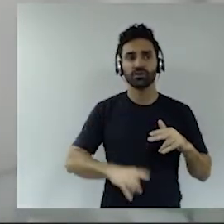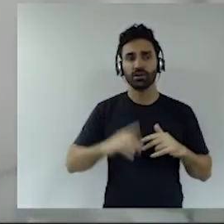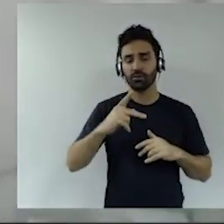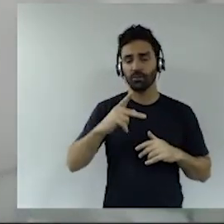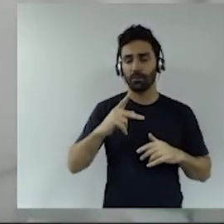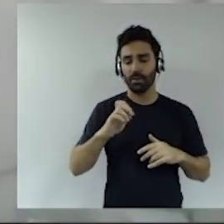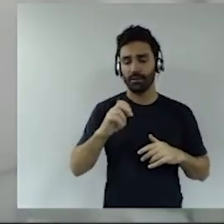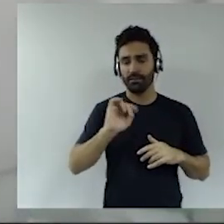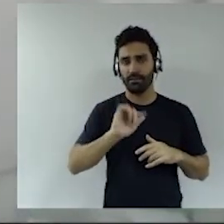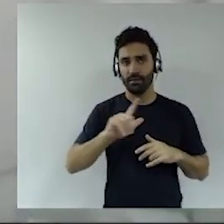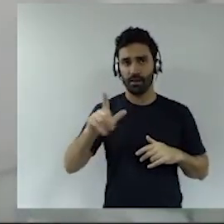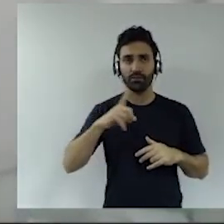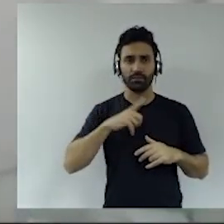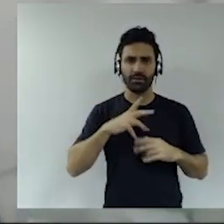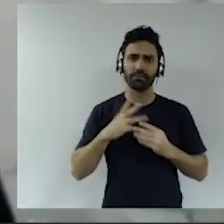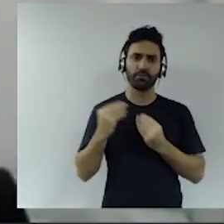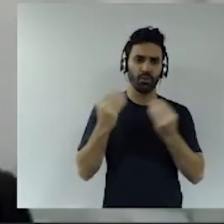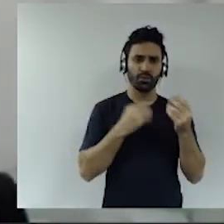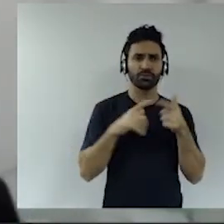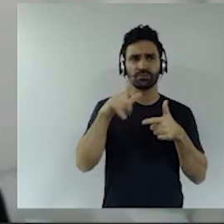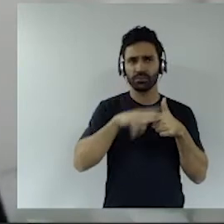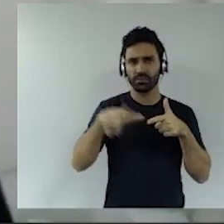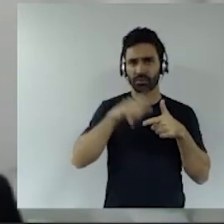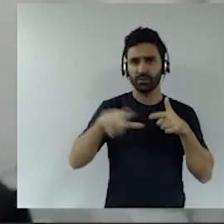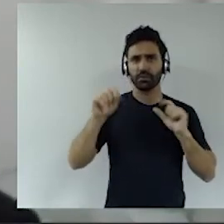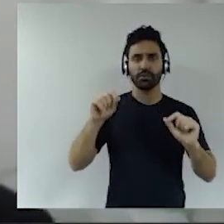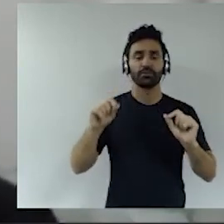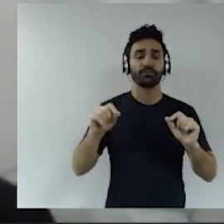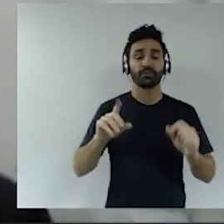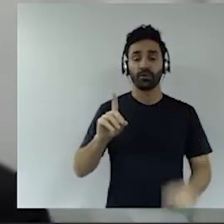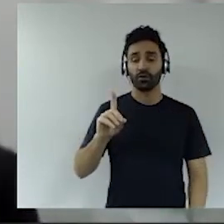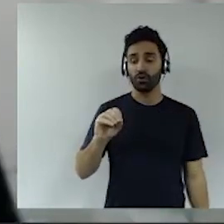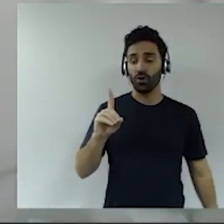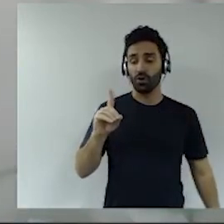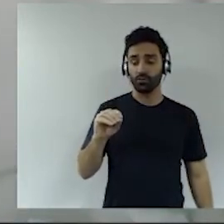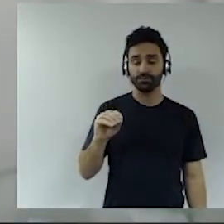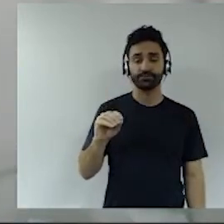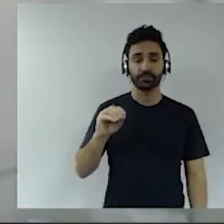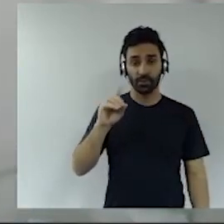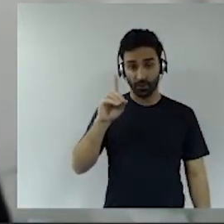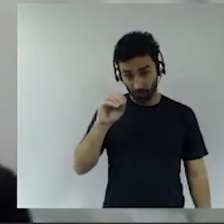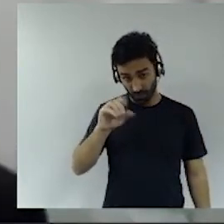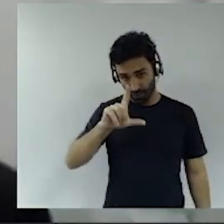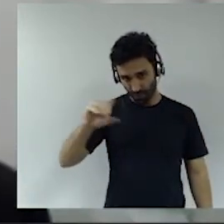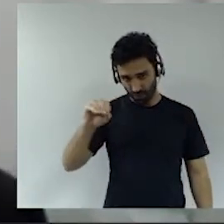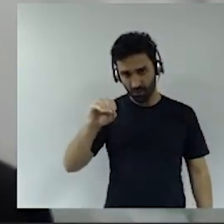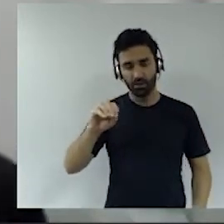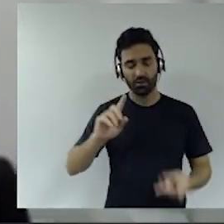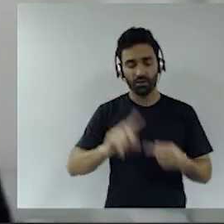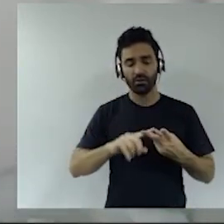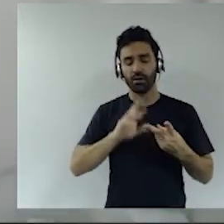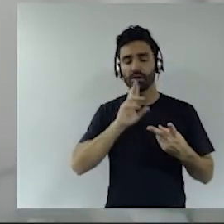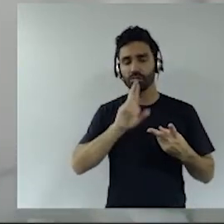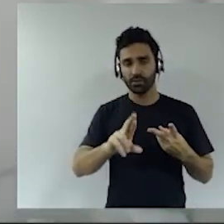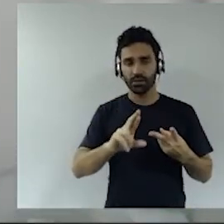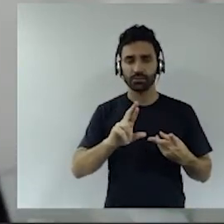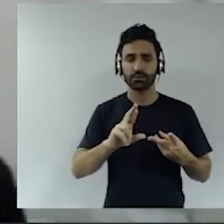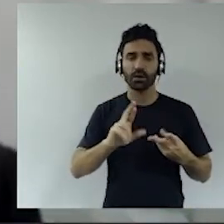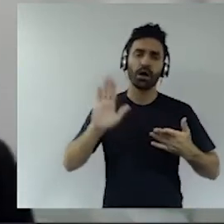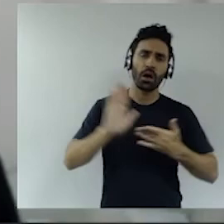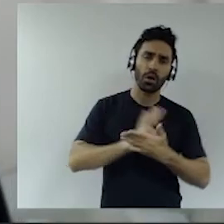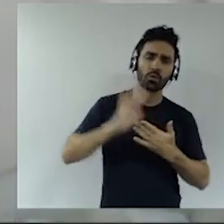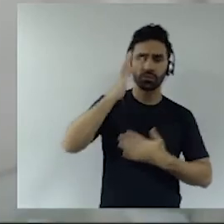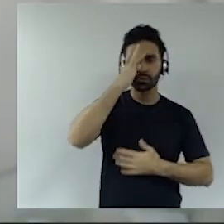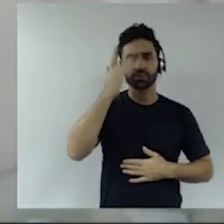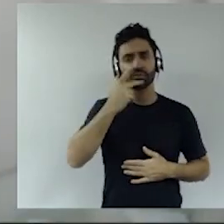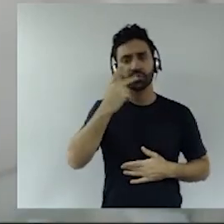logo grandes problemas. O problema do dolo, o problema do resultado. E alguns dizem que,